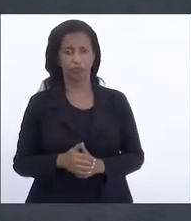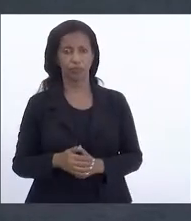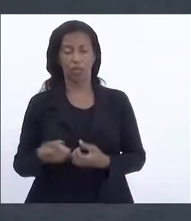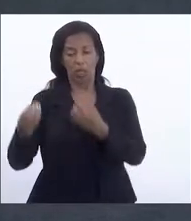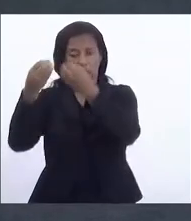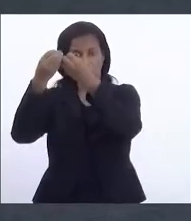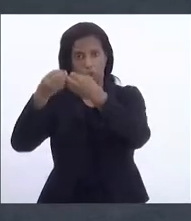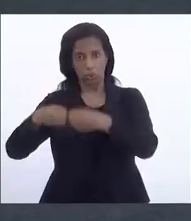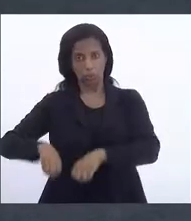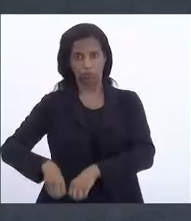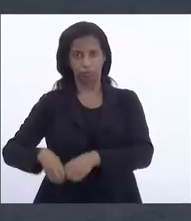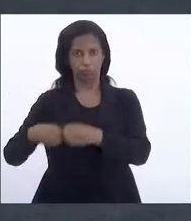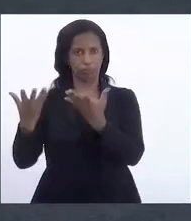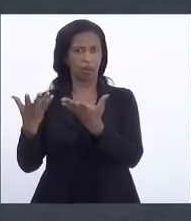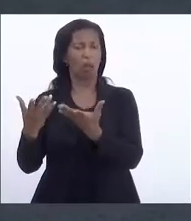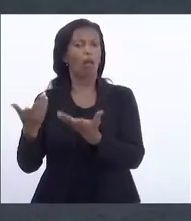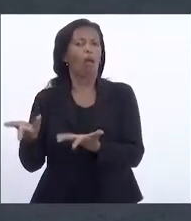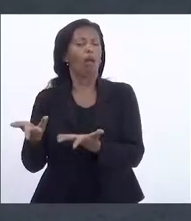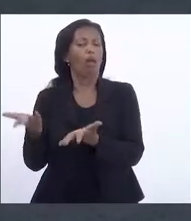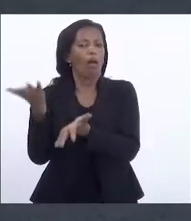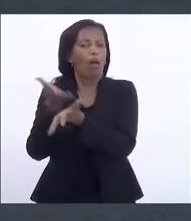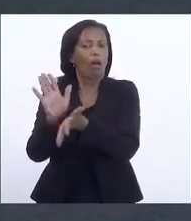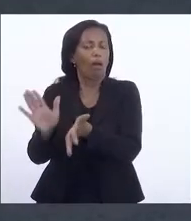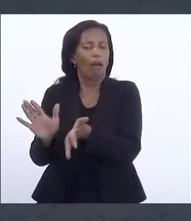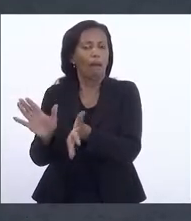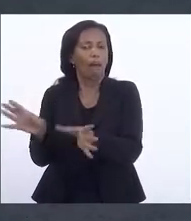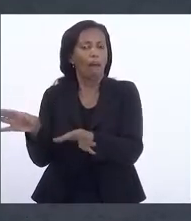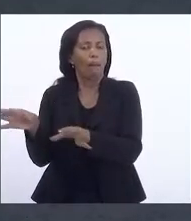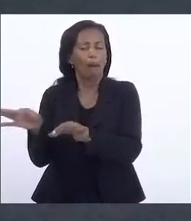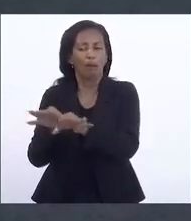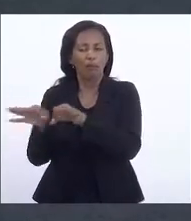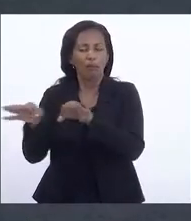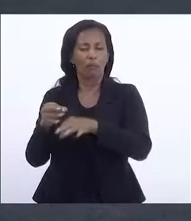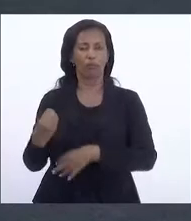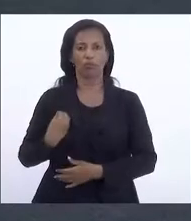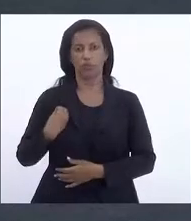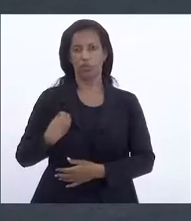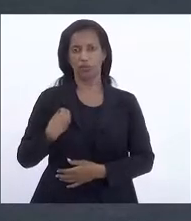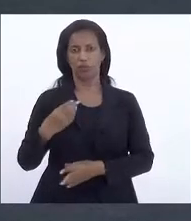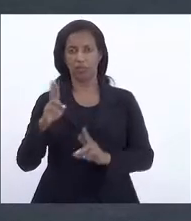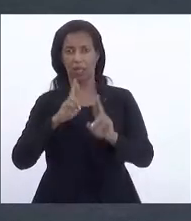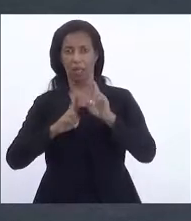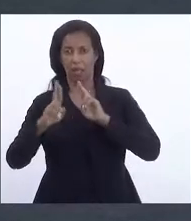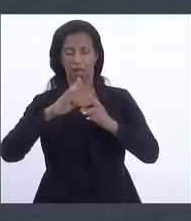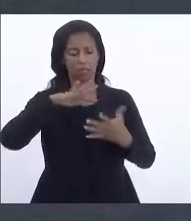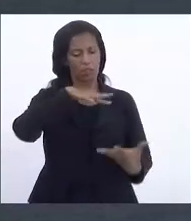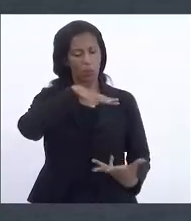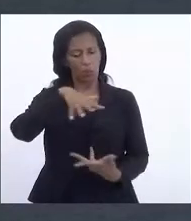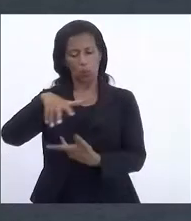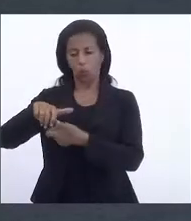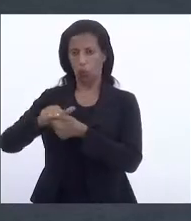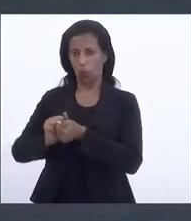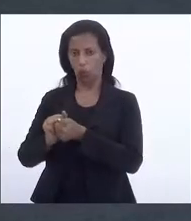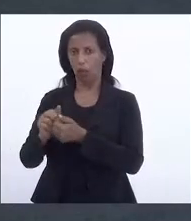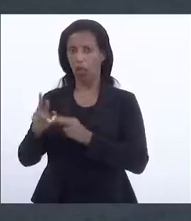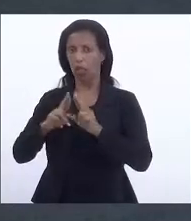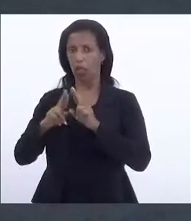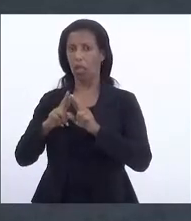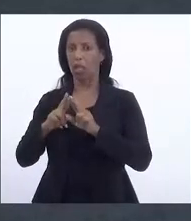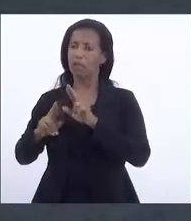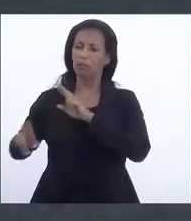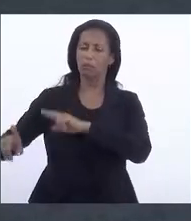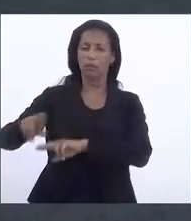-las significa exterminar um modo de vida, de relação com o mundo e de relação entre as